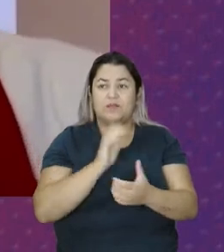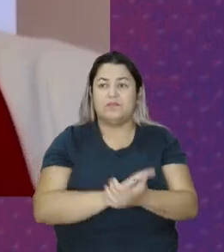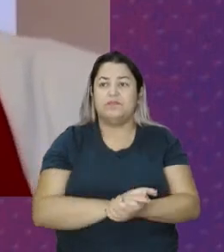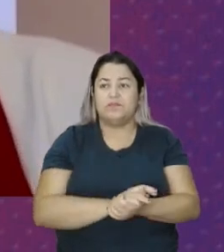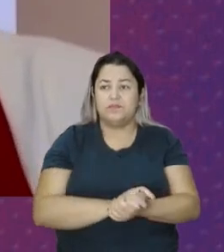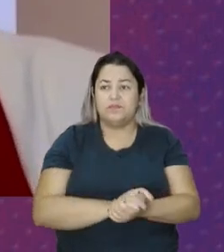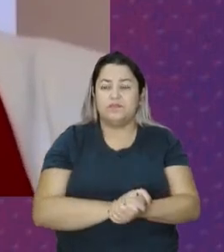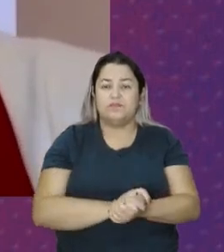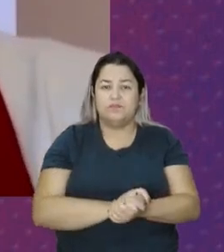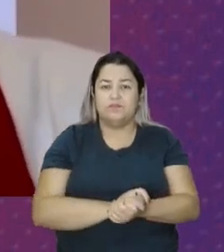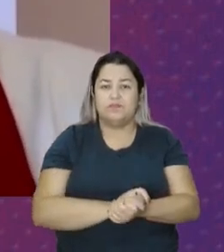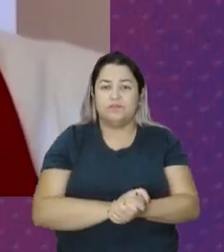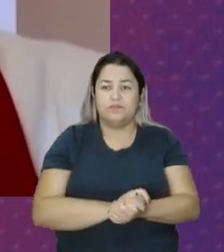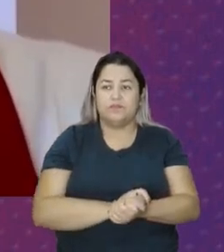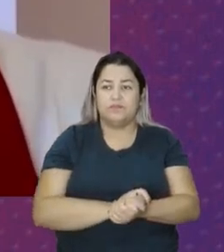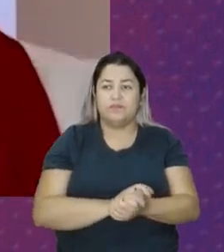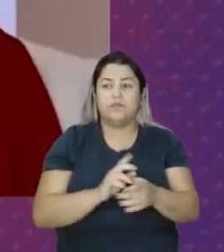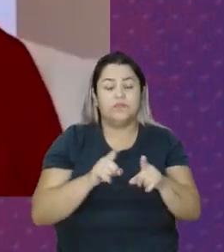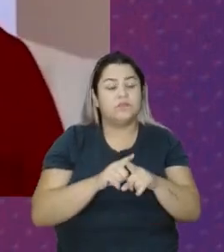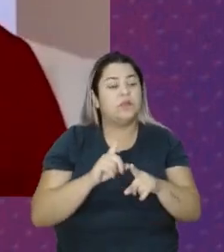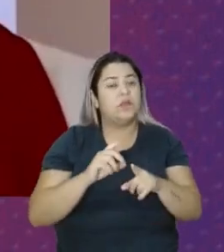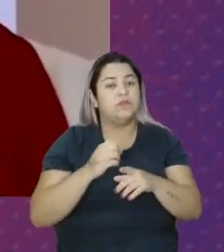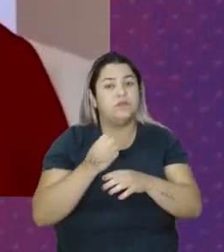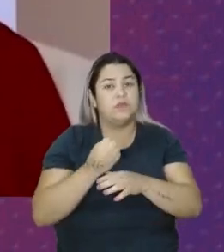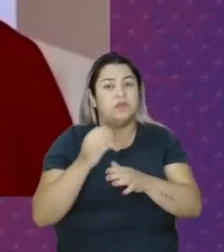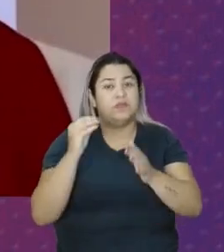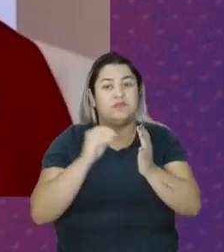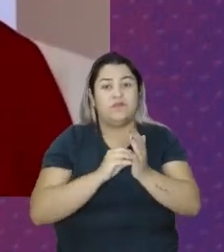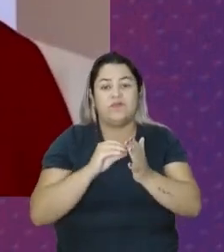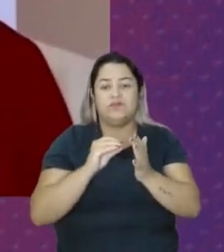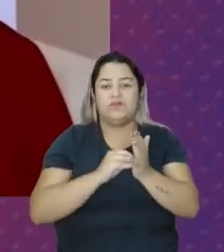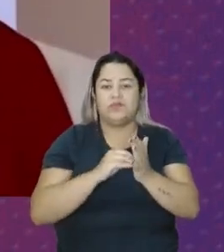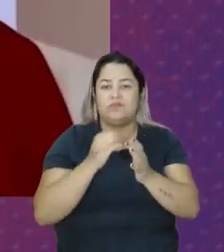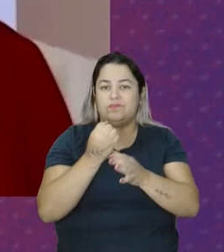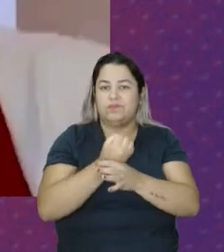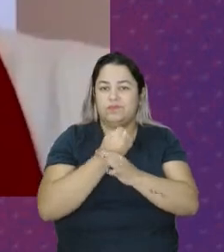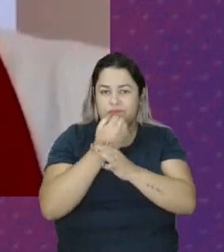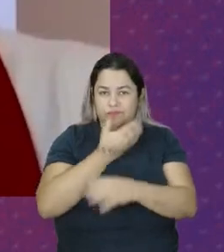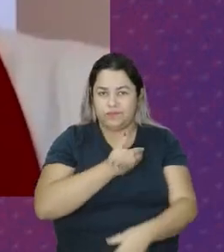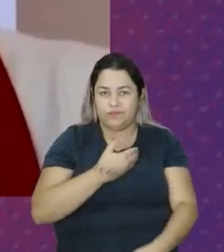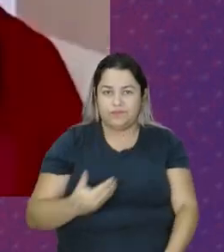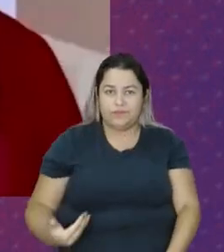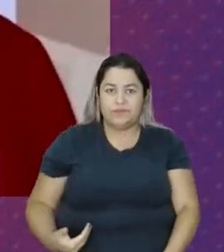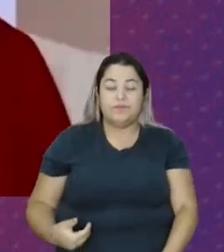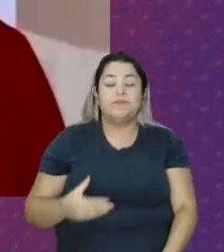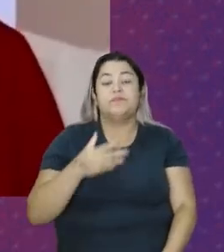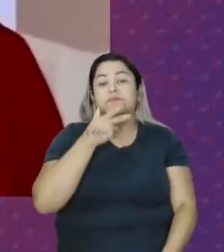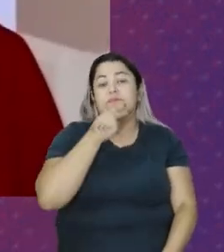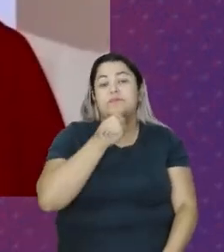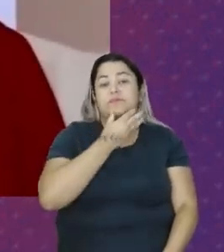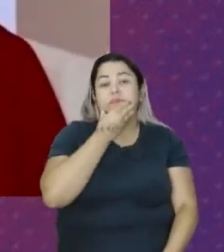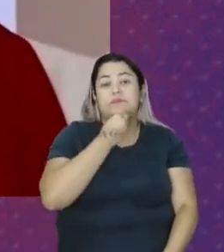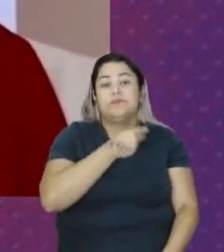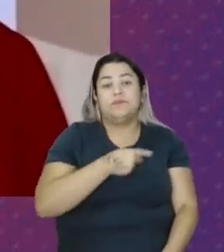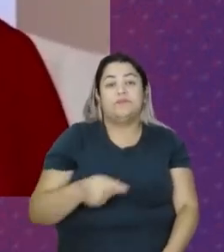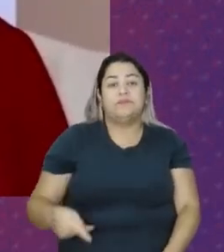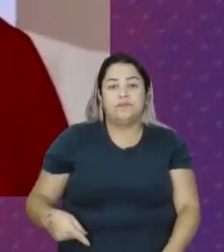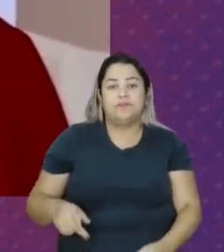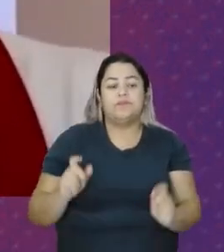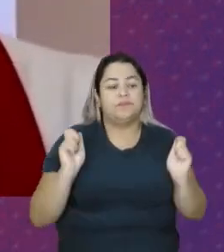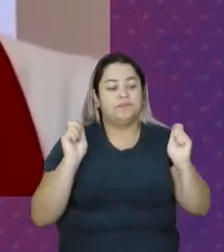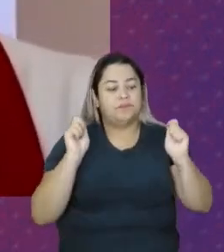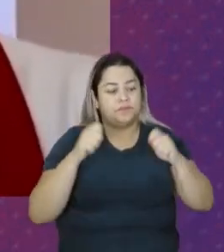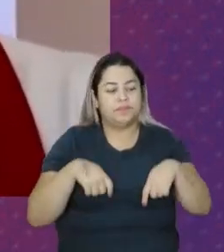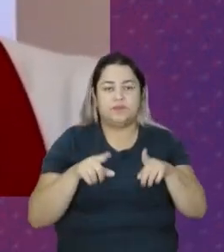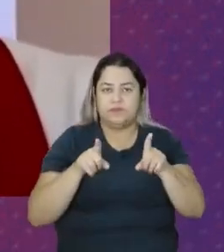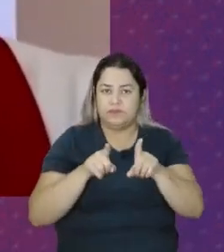por essa insegurança pública. Então, este presidente que falou que era